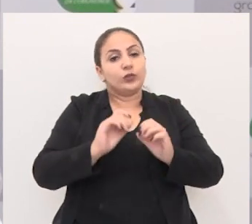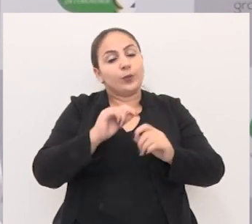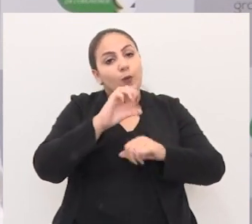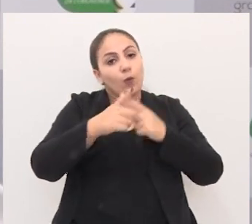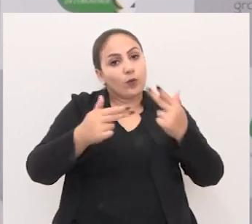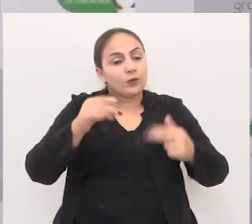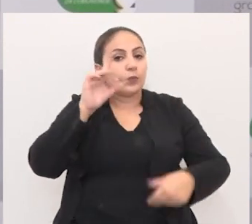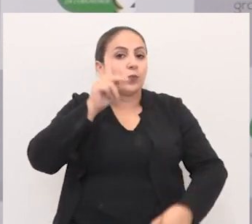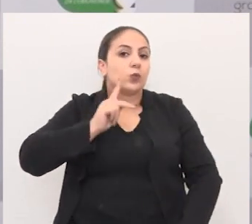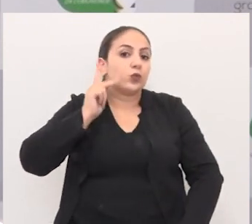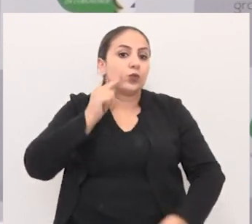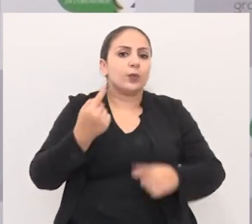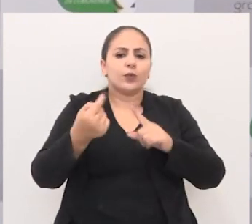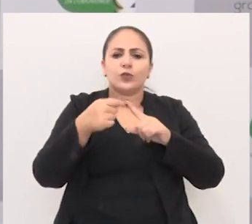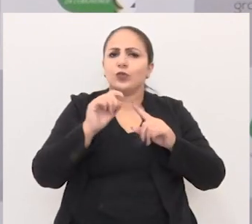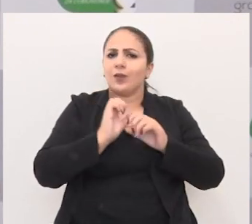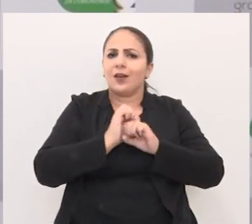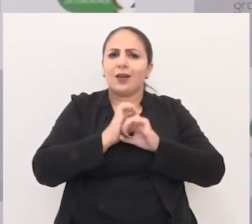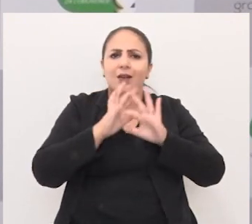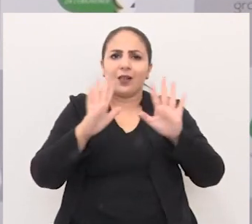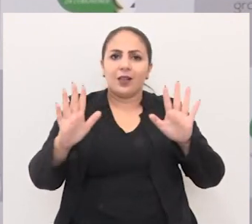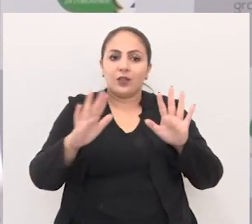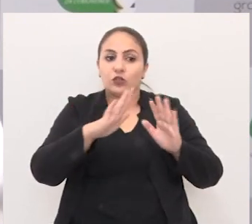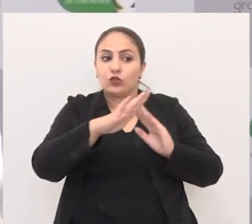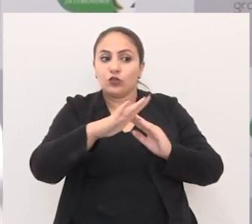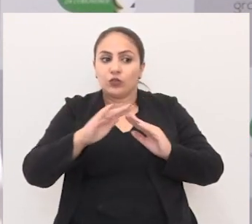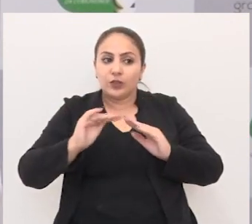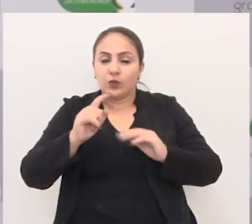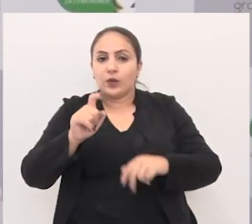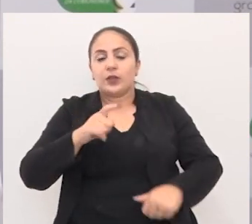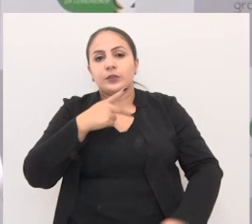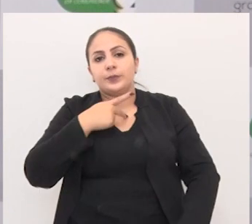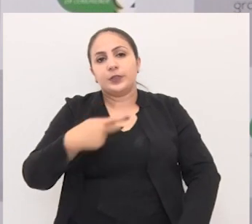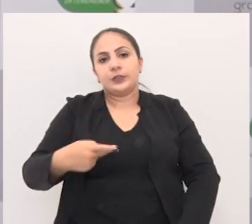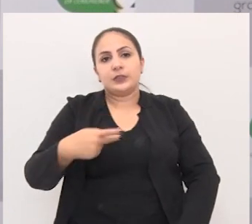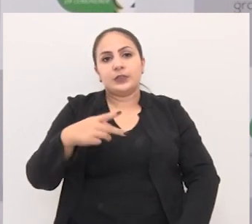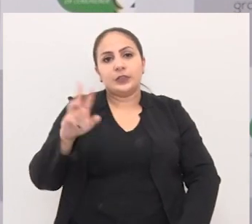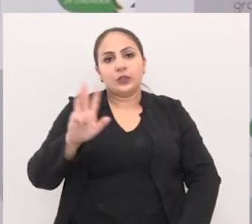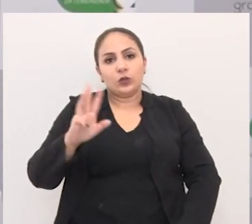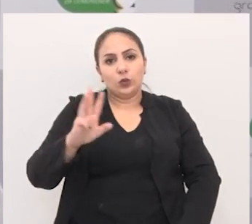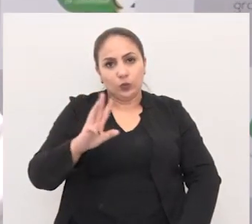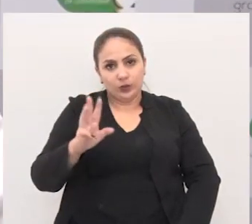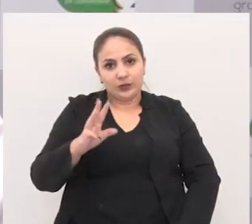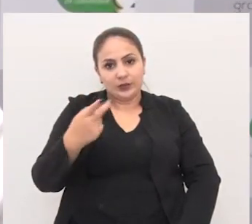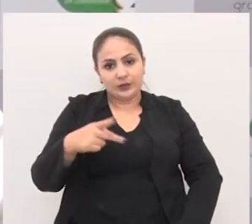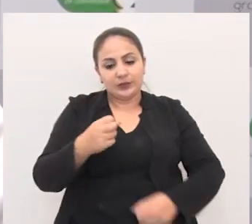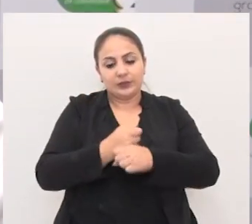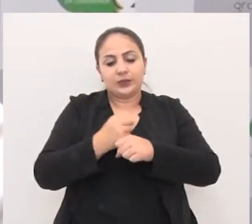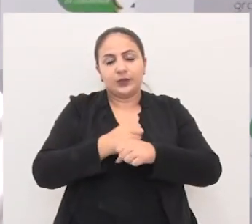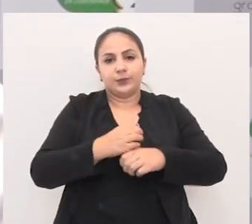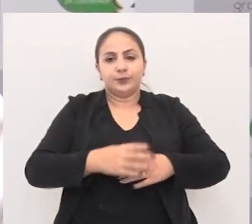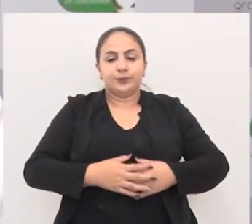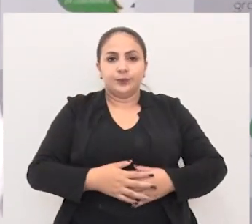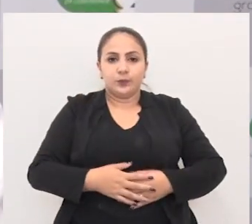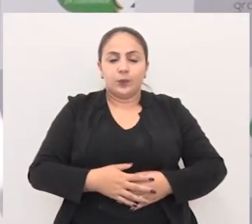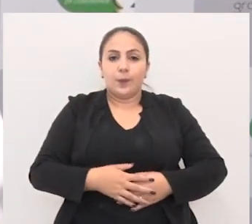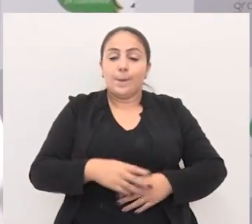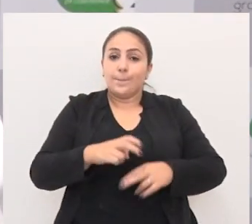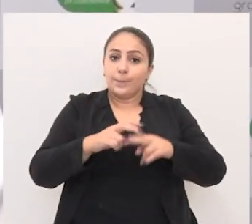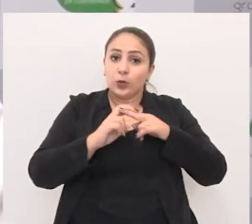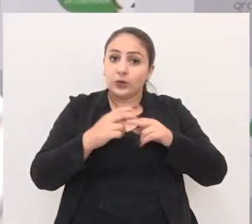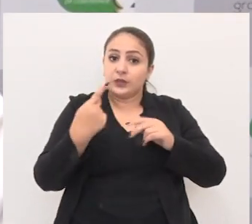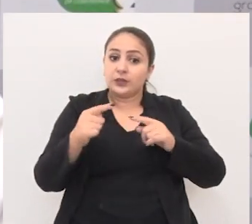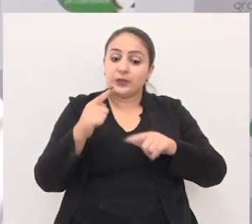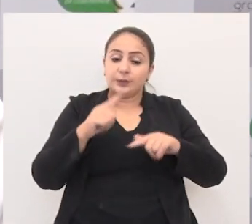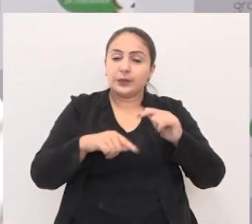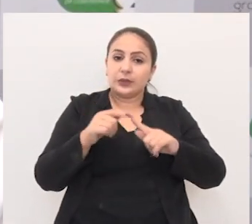algo político, com o objetivo único e claro de retirar o ex-presidente Lula do processo eleitoral desse ano. Então, é esse